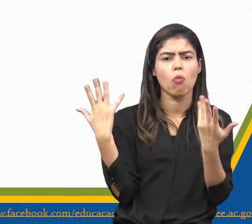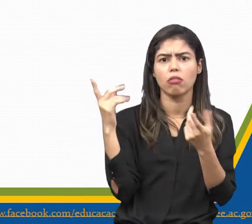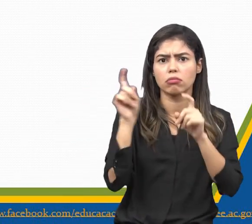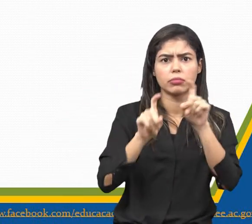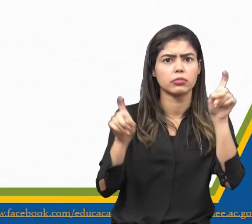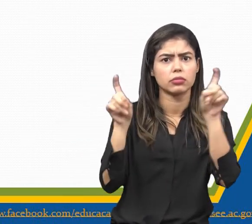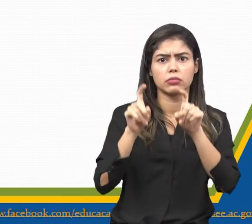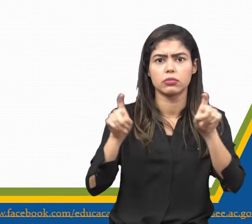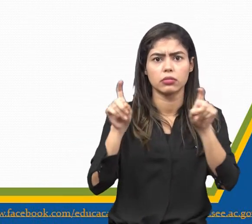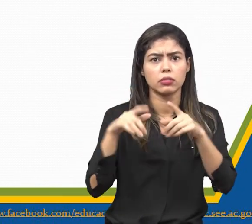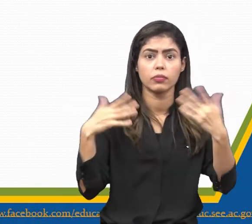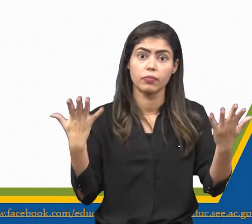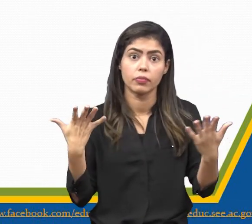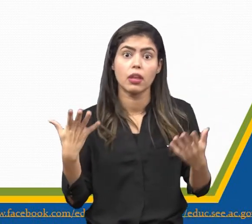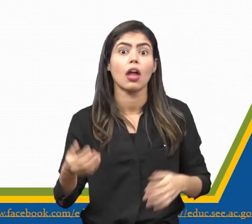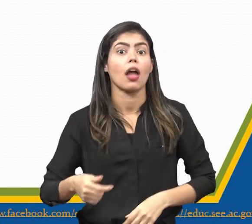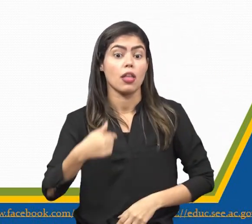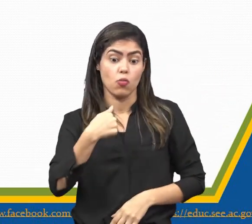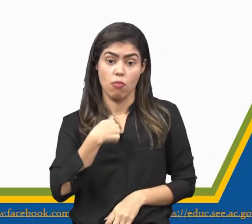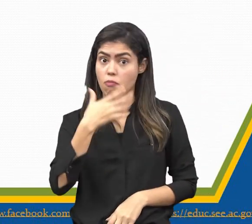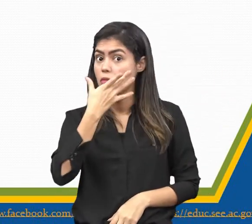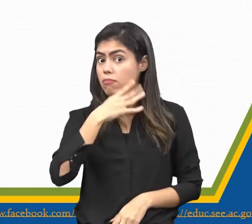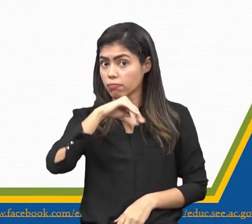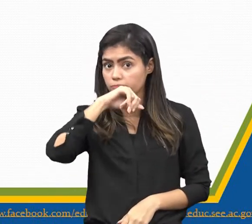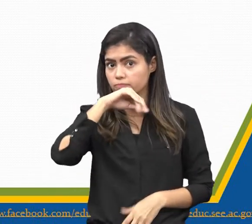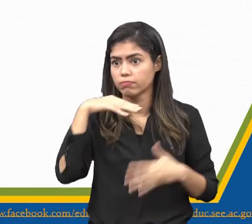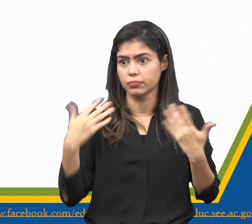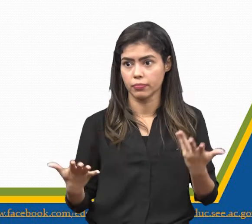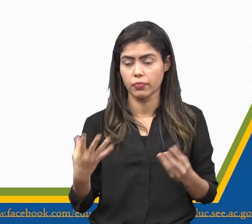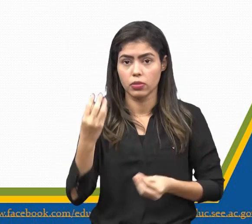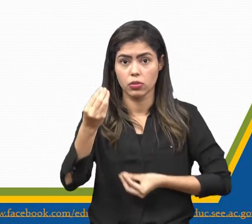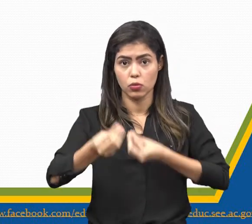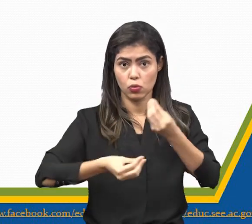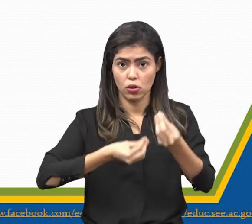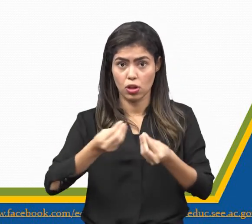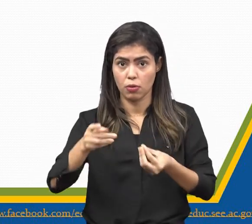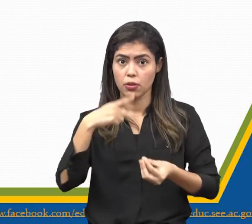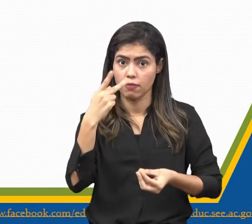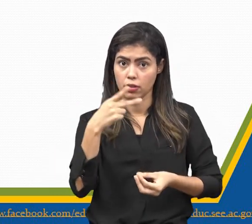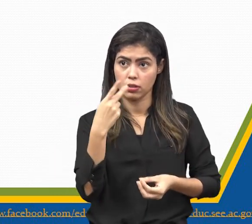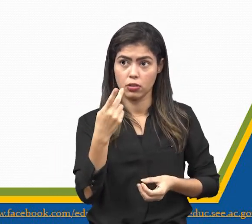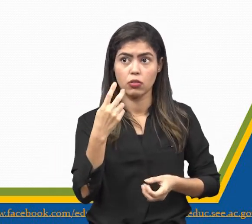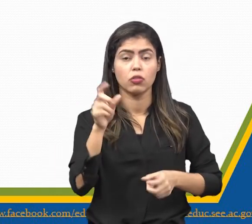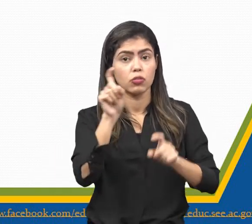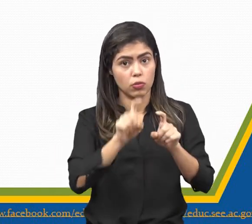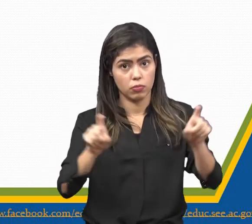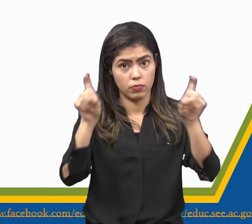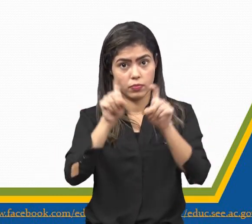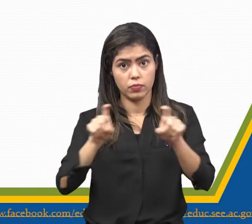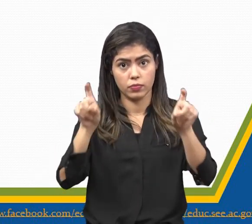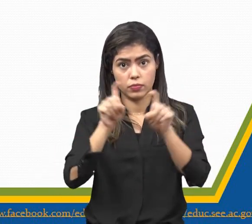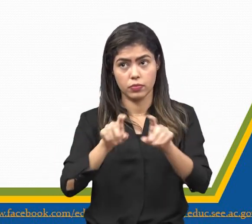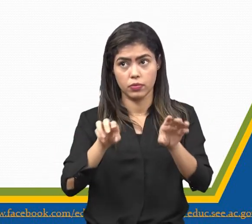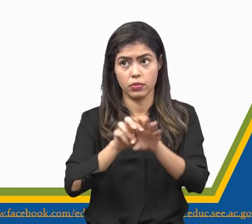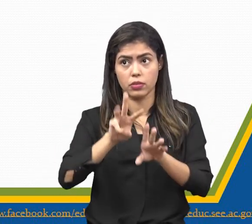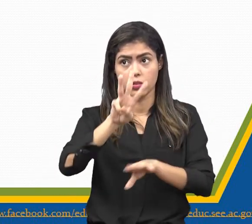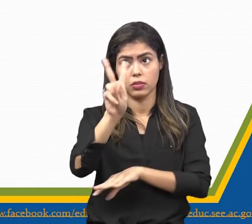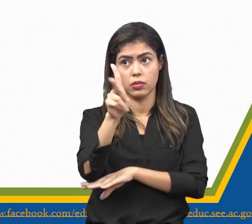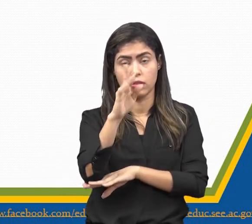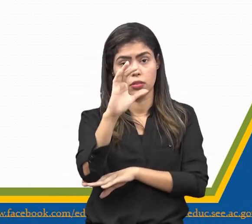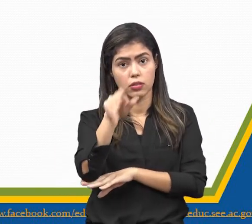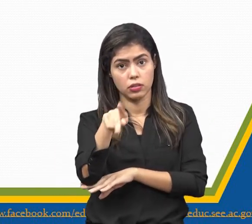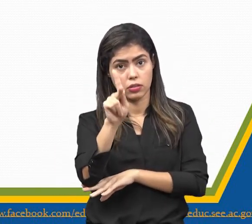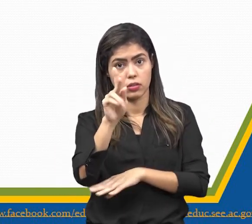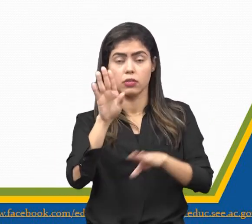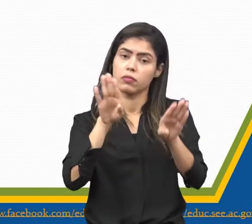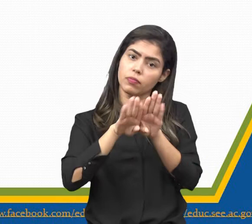é esse? Que pertencia ao meu pai. Como eu tô falando de computador, eu vou usar o pronome relativo which.